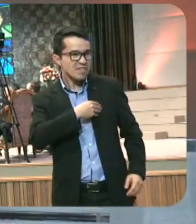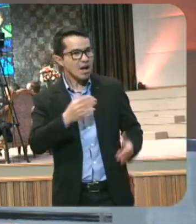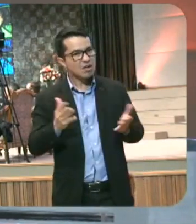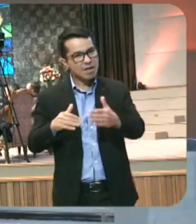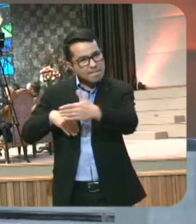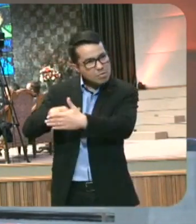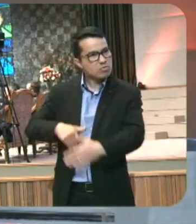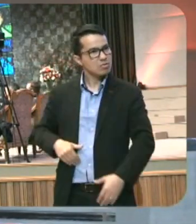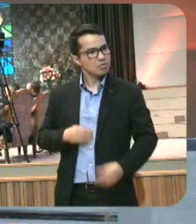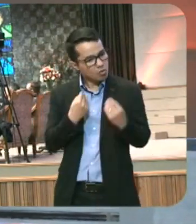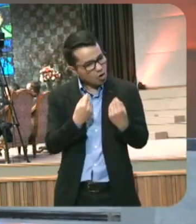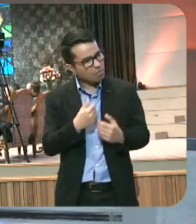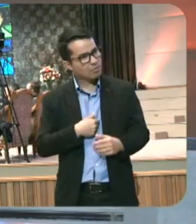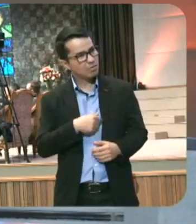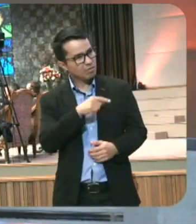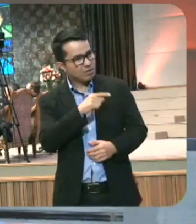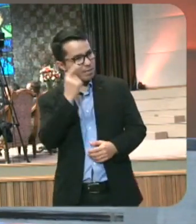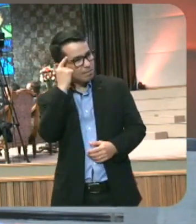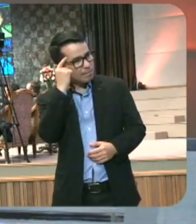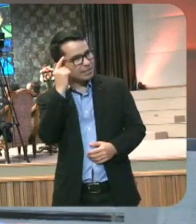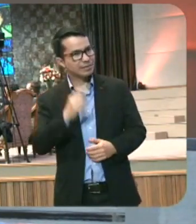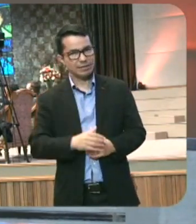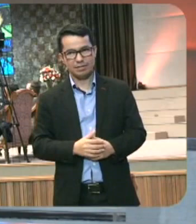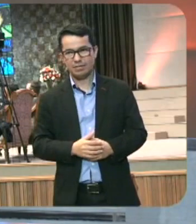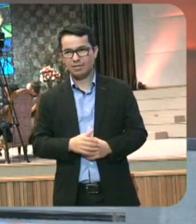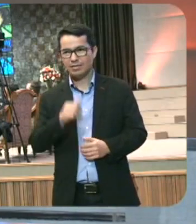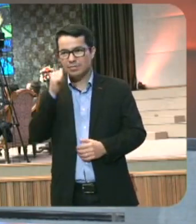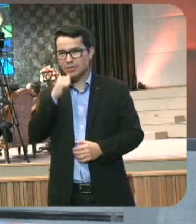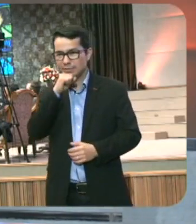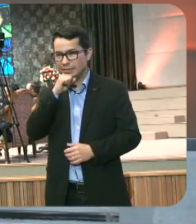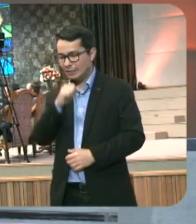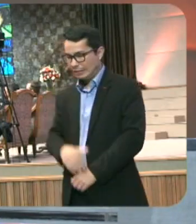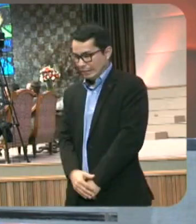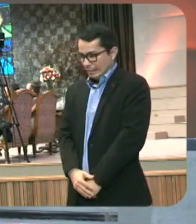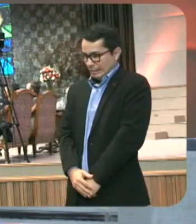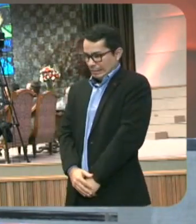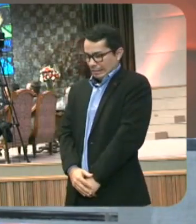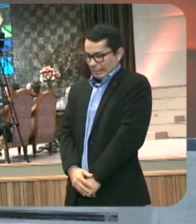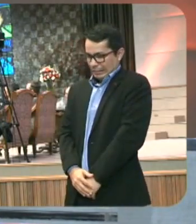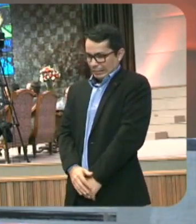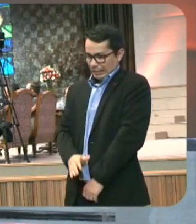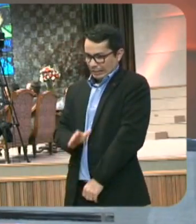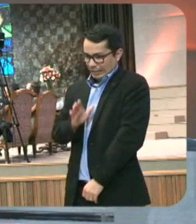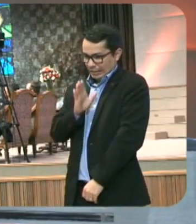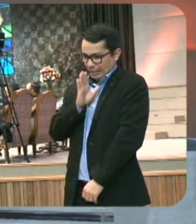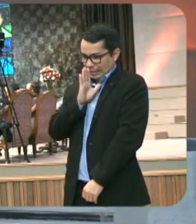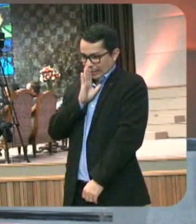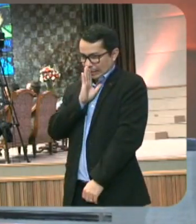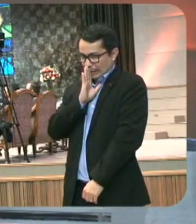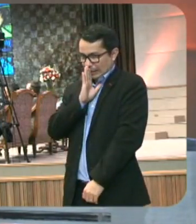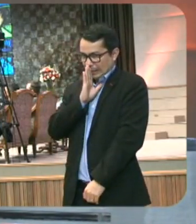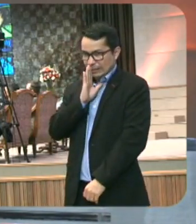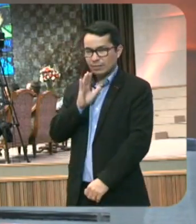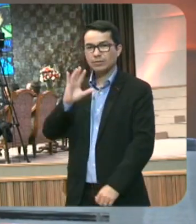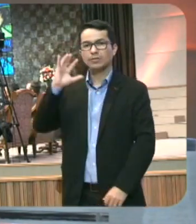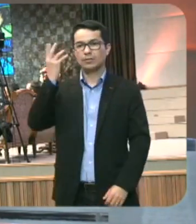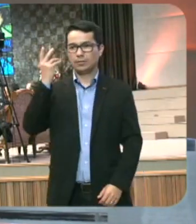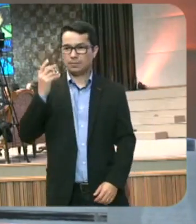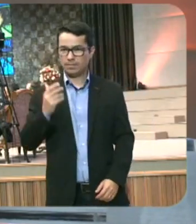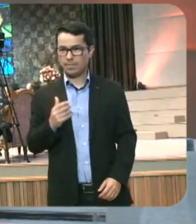Eu sei que foi tanta confusão, mas chegou o dia da graça de Deus. Aquela menina